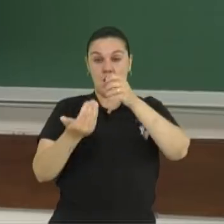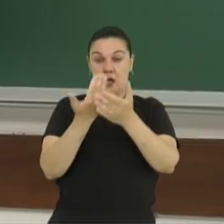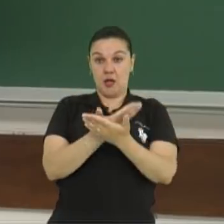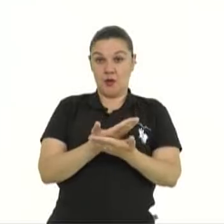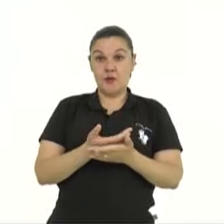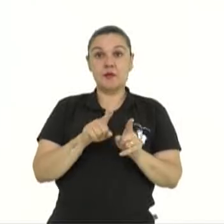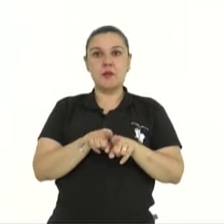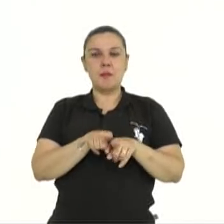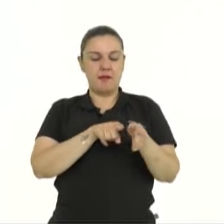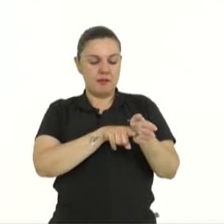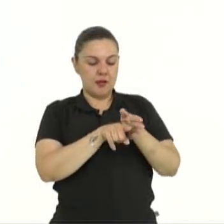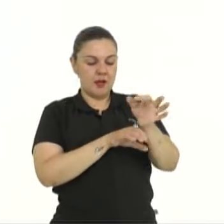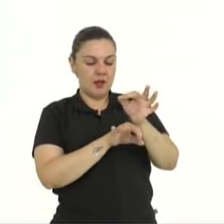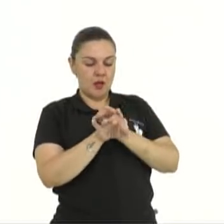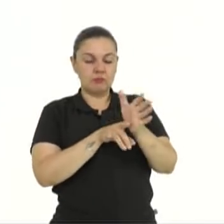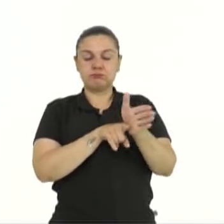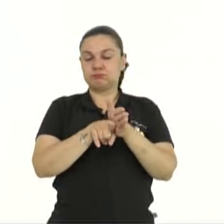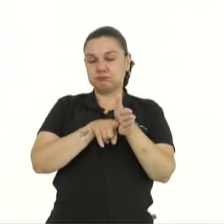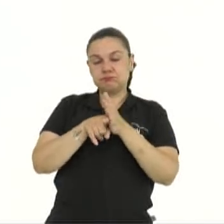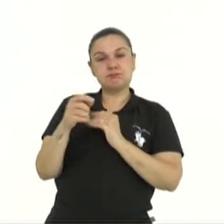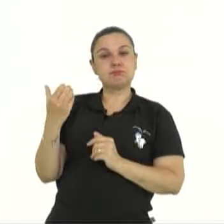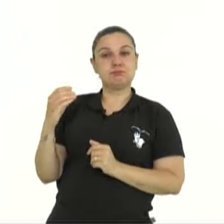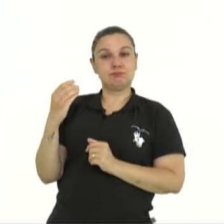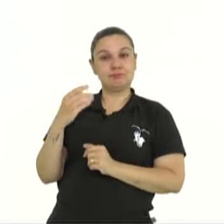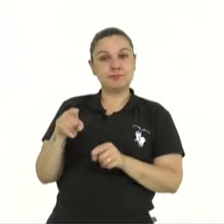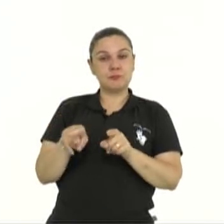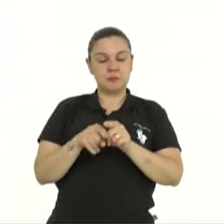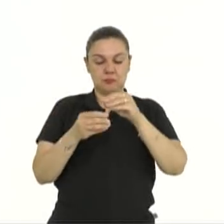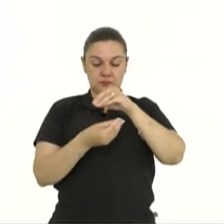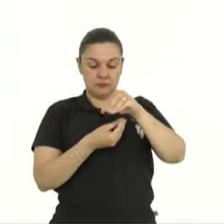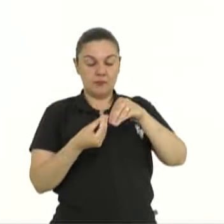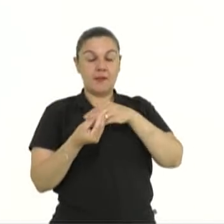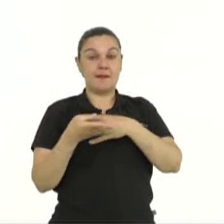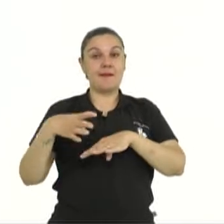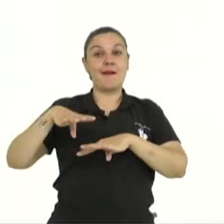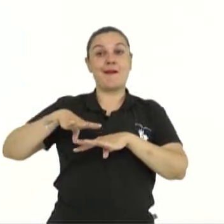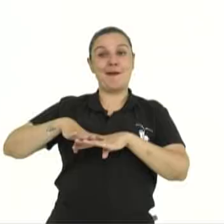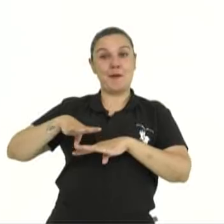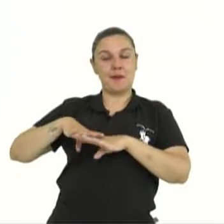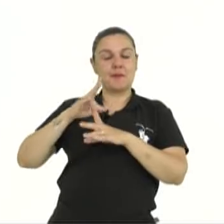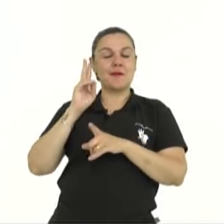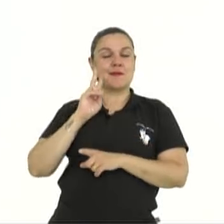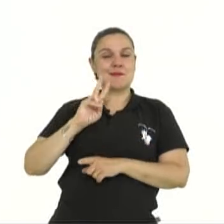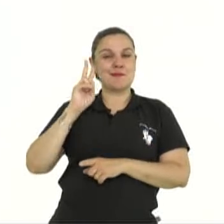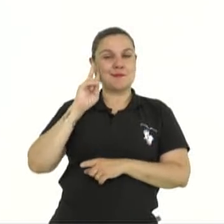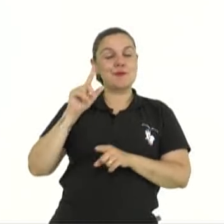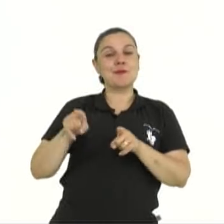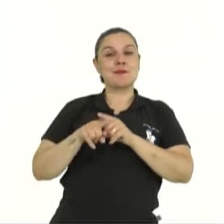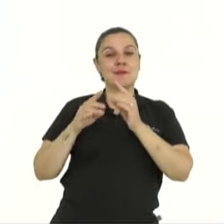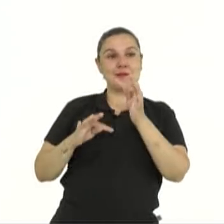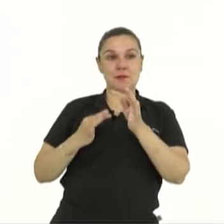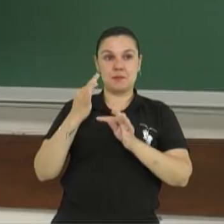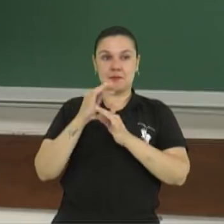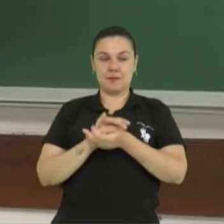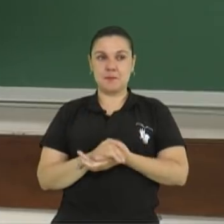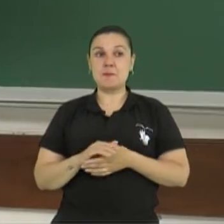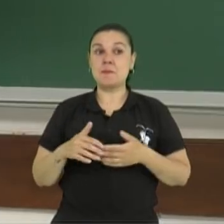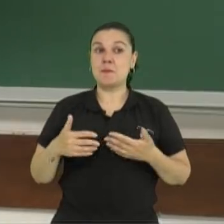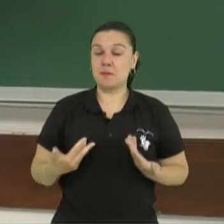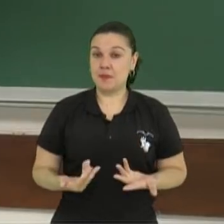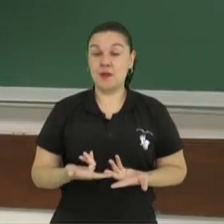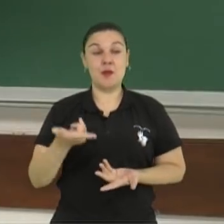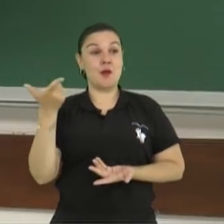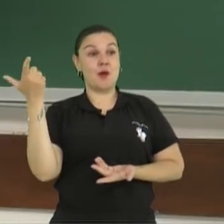elaboração, investigação científica, envolvendo a matemática, história e tecnologia. Então, para que eu tenha